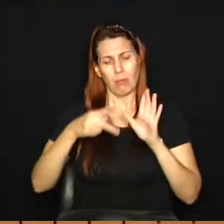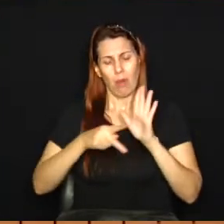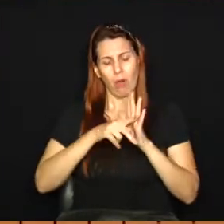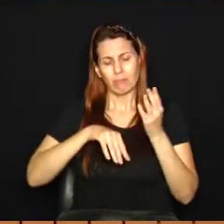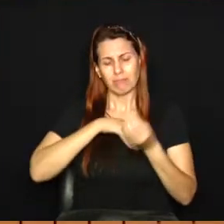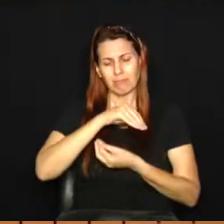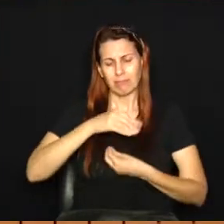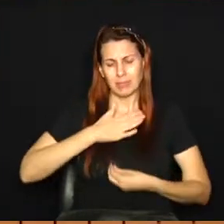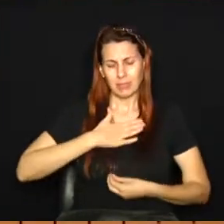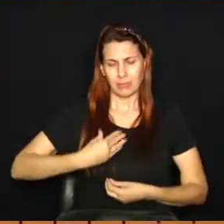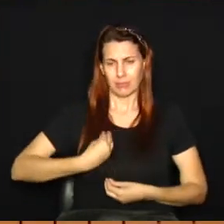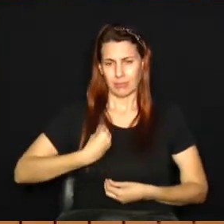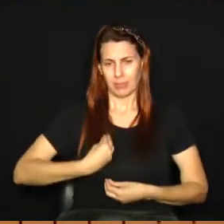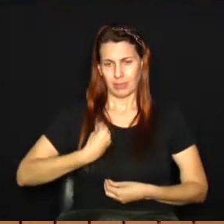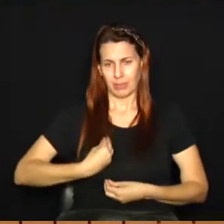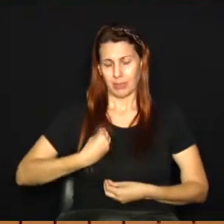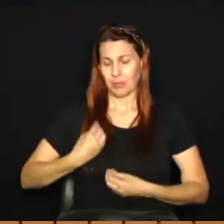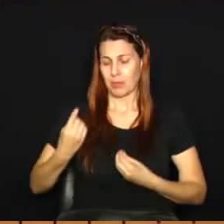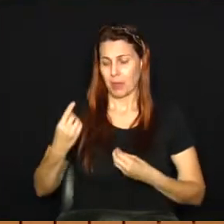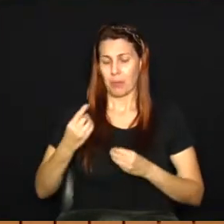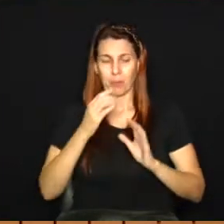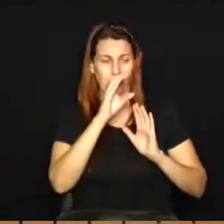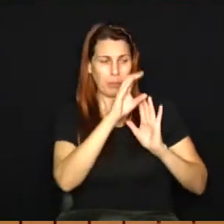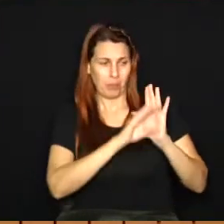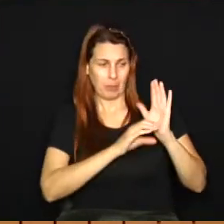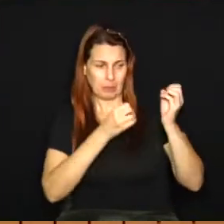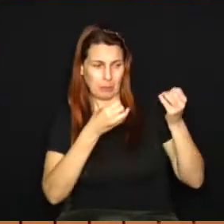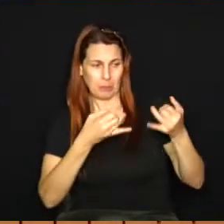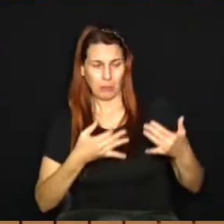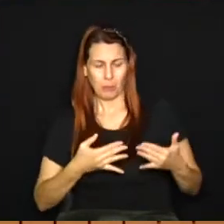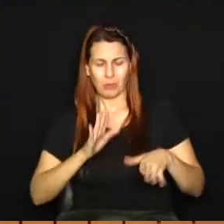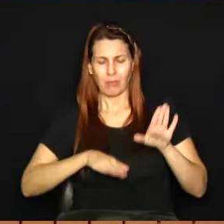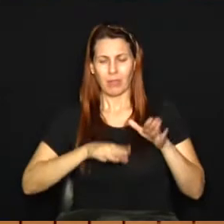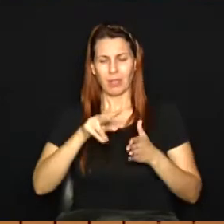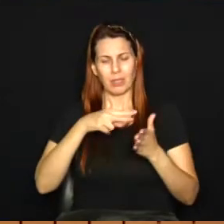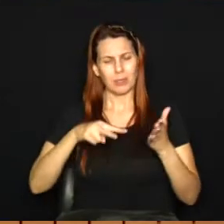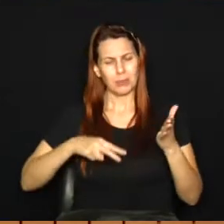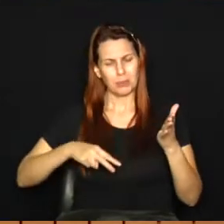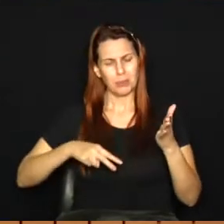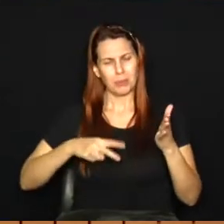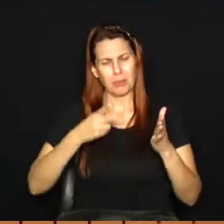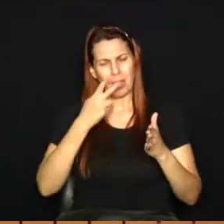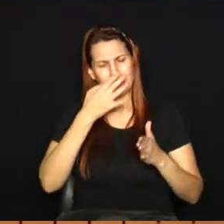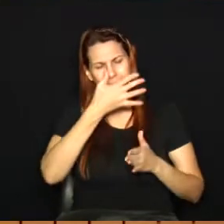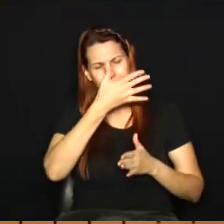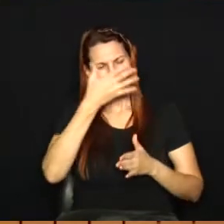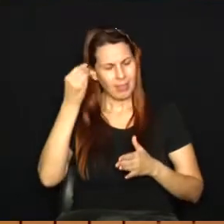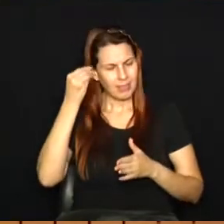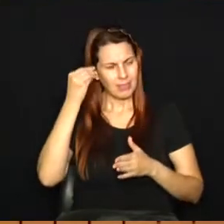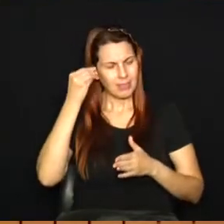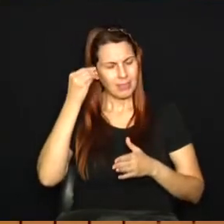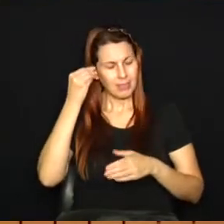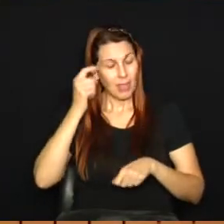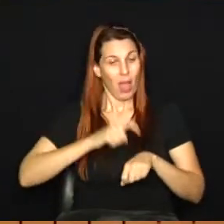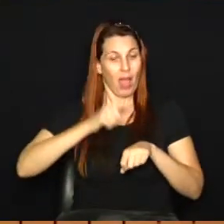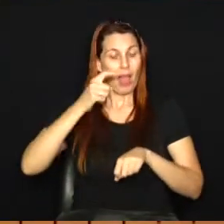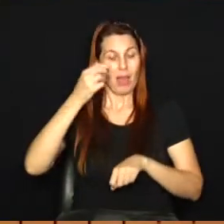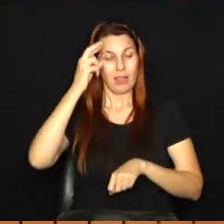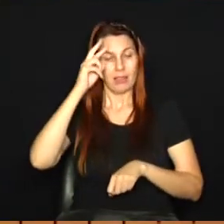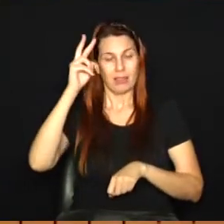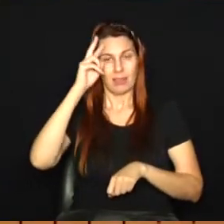nesse currículo. E na leitura do currículo, a gente às vezes parece que esquece de algumas coisas e se lembra na hora que foi